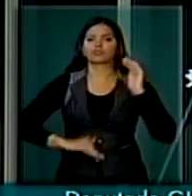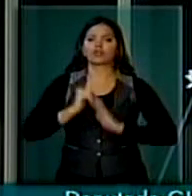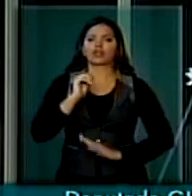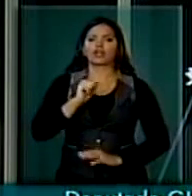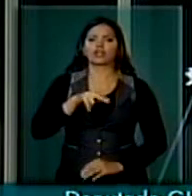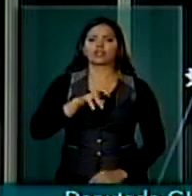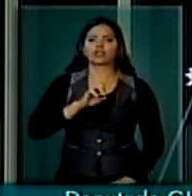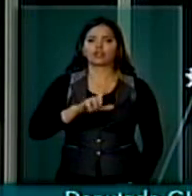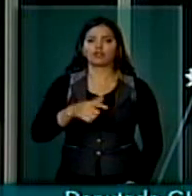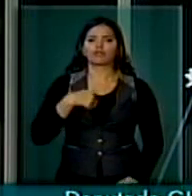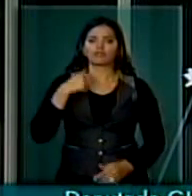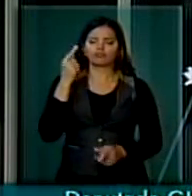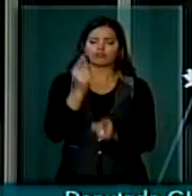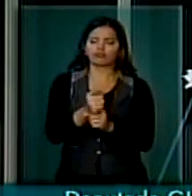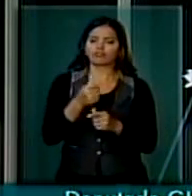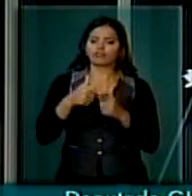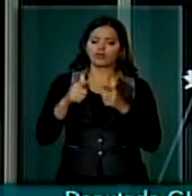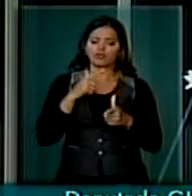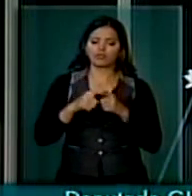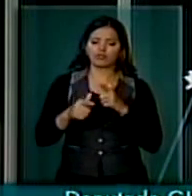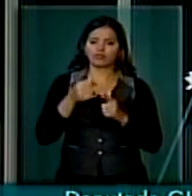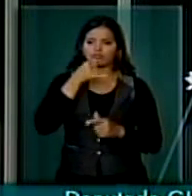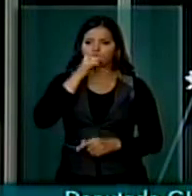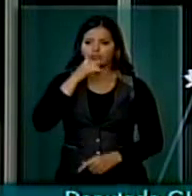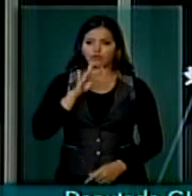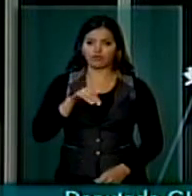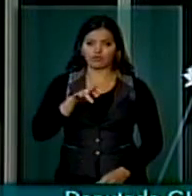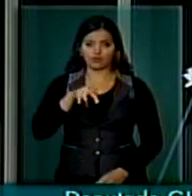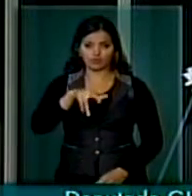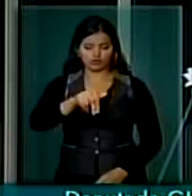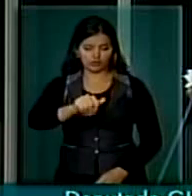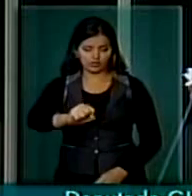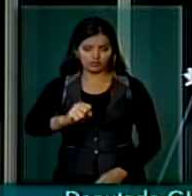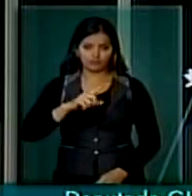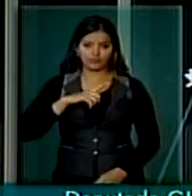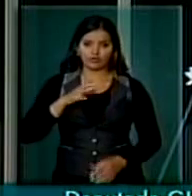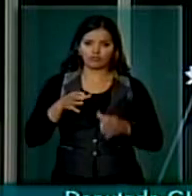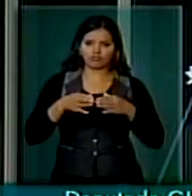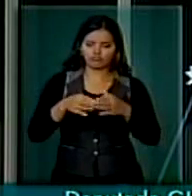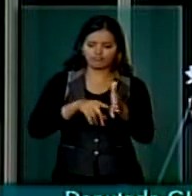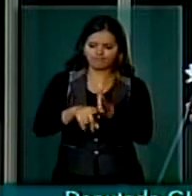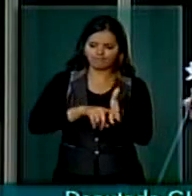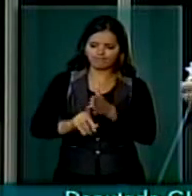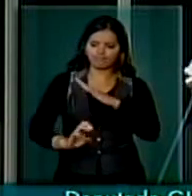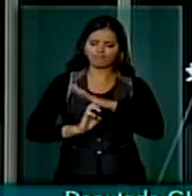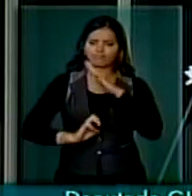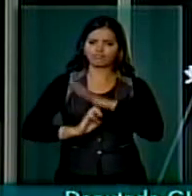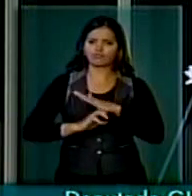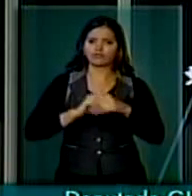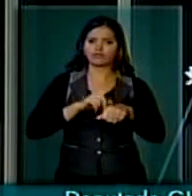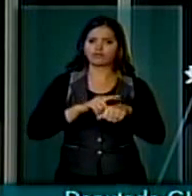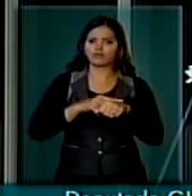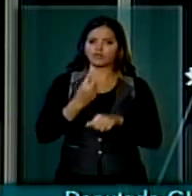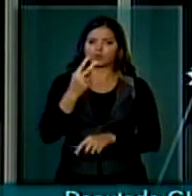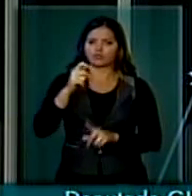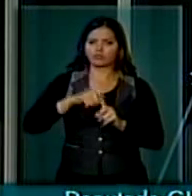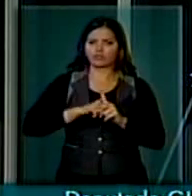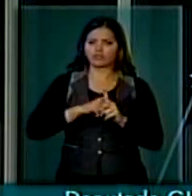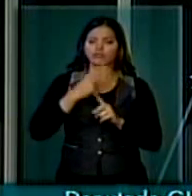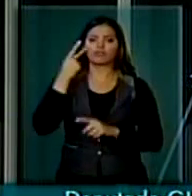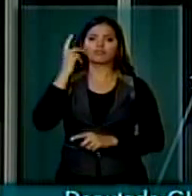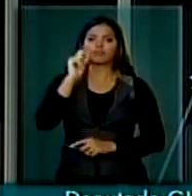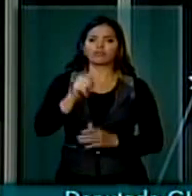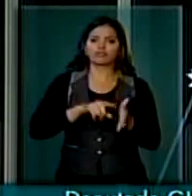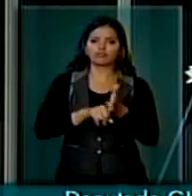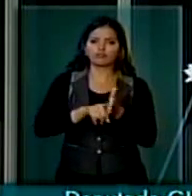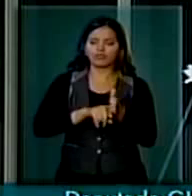nos sistemas de proteção das instalações de transmissão de Furnas. Foi seguida a conferida à empresa um prazo de mais de 2 meses para que se